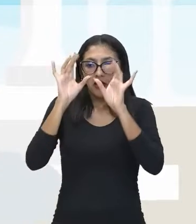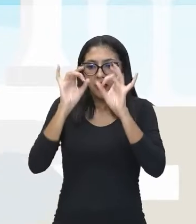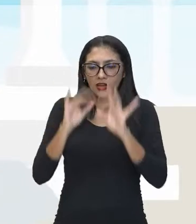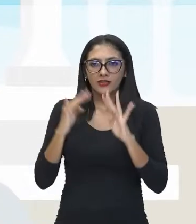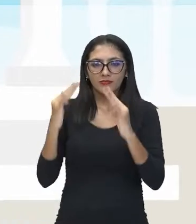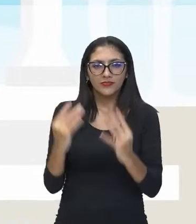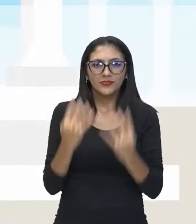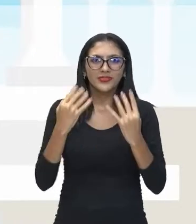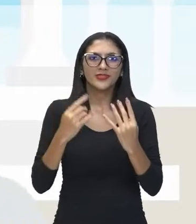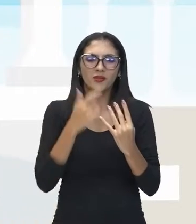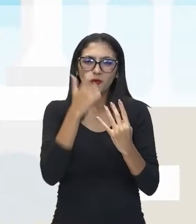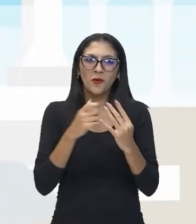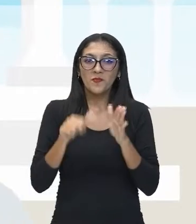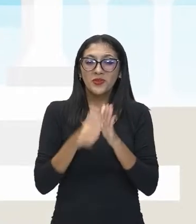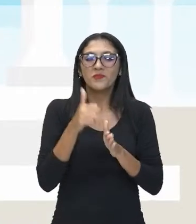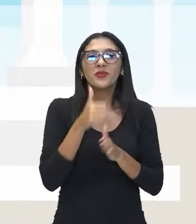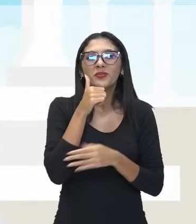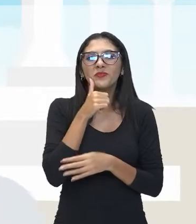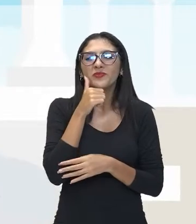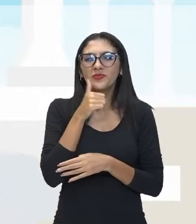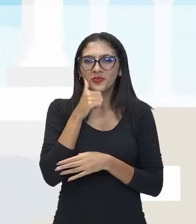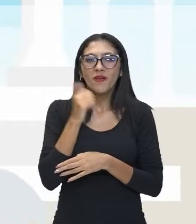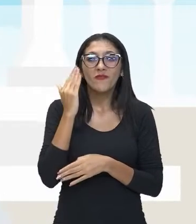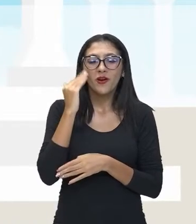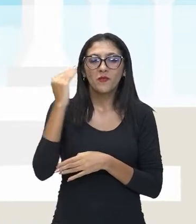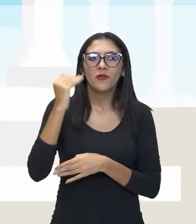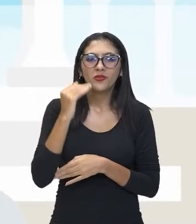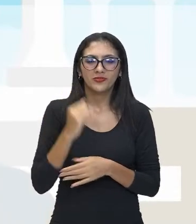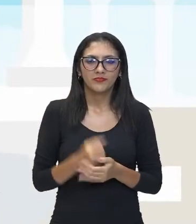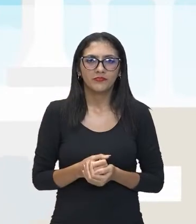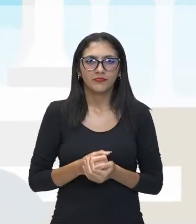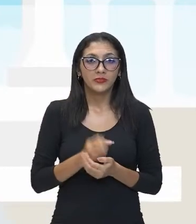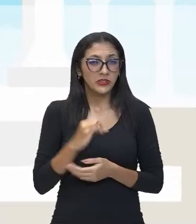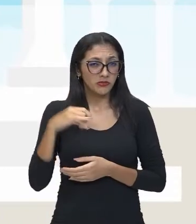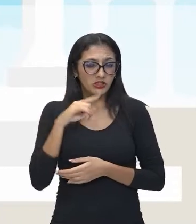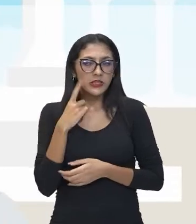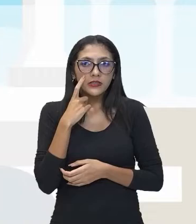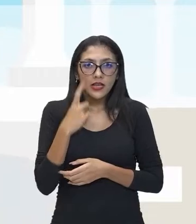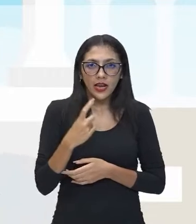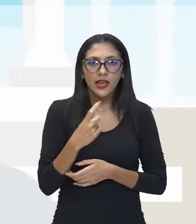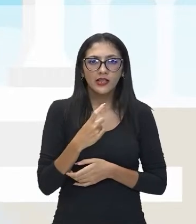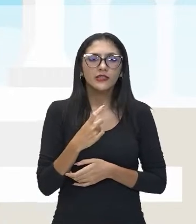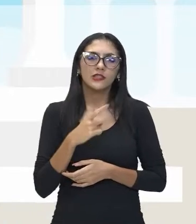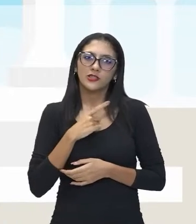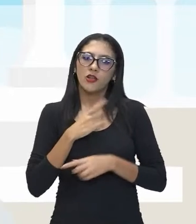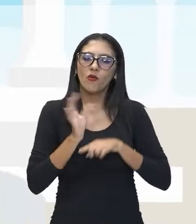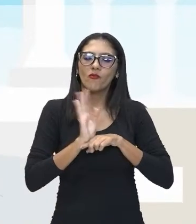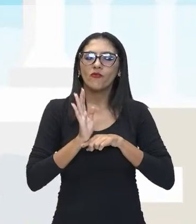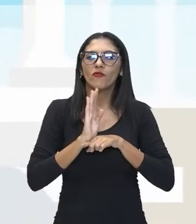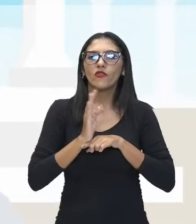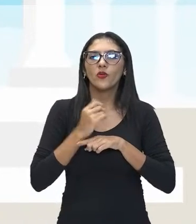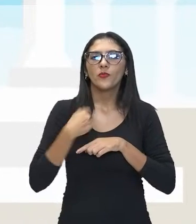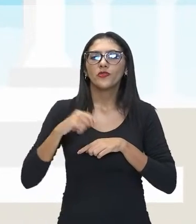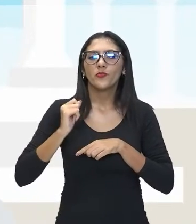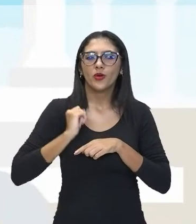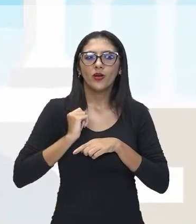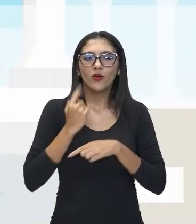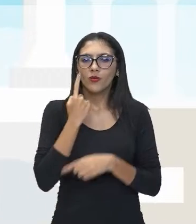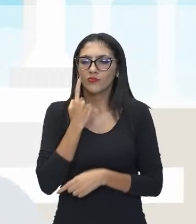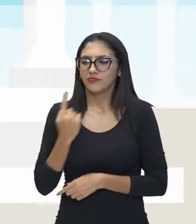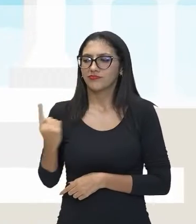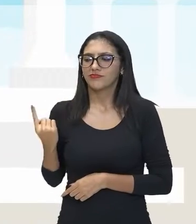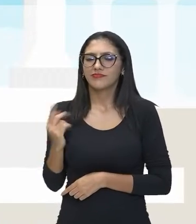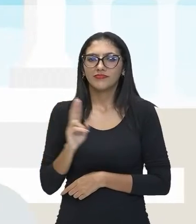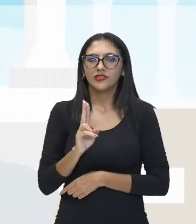do mundo. Caso queiram saber mais sobre a minha história, tem um filme espanhol chamado